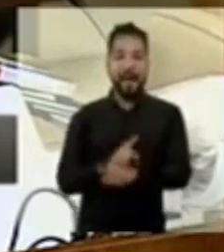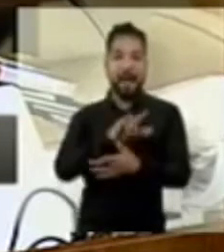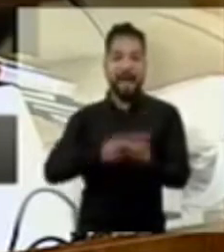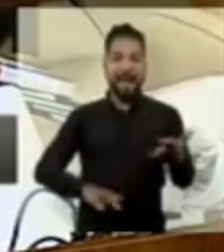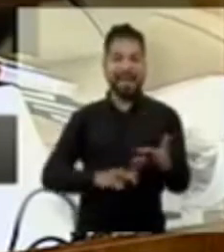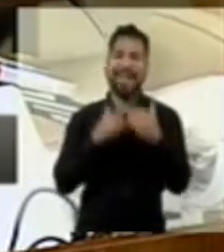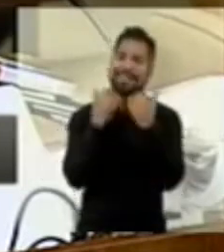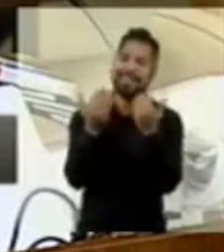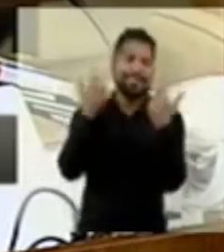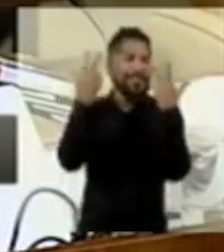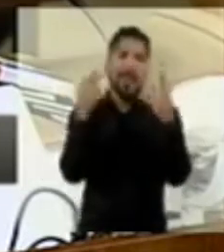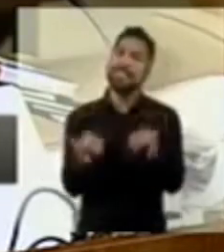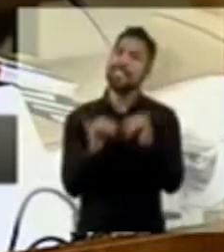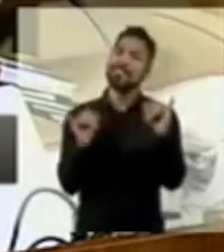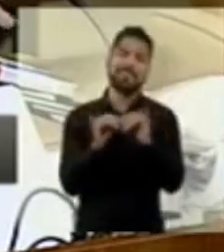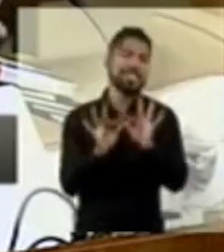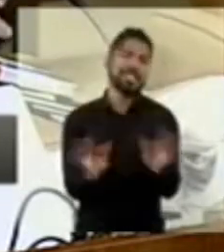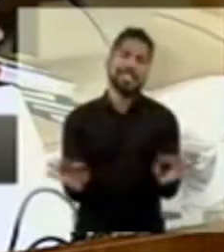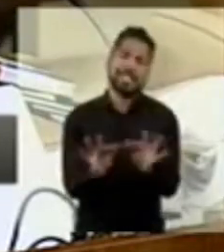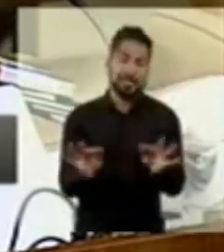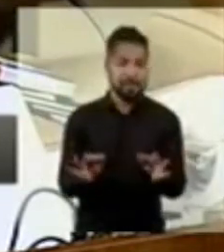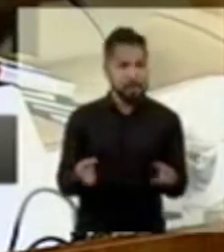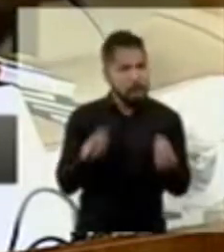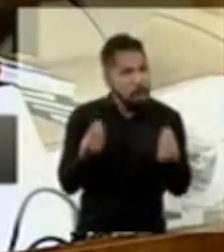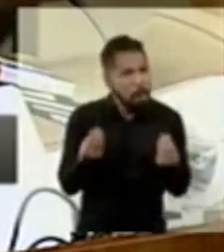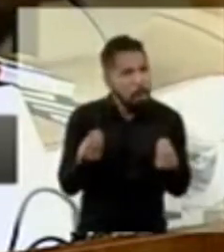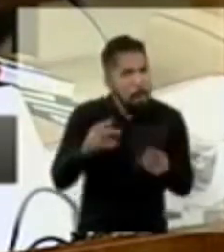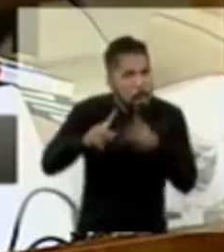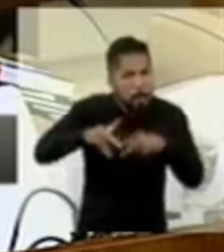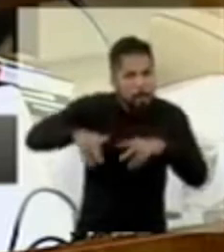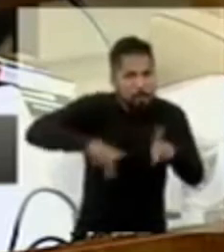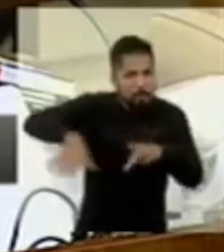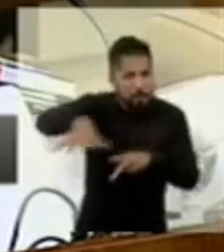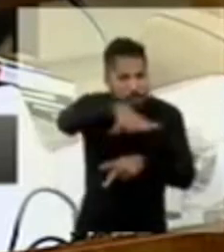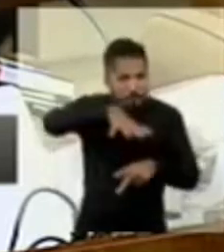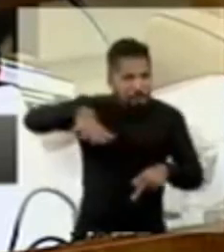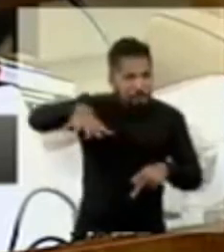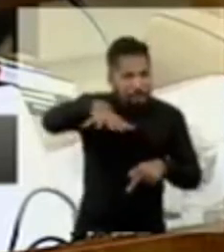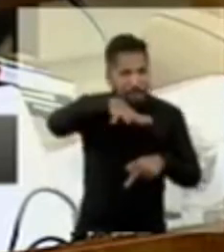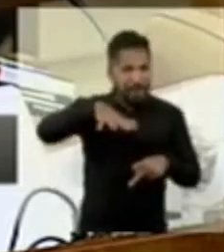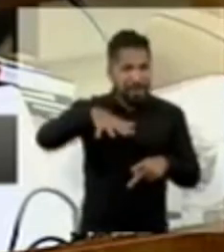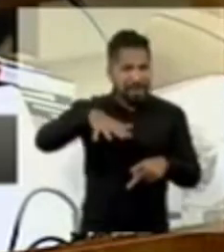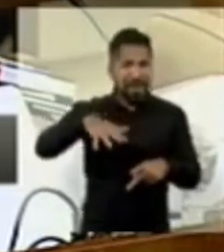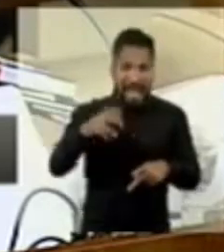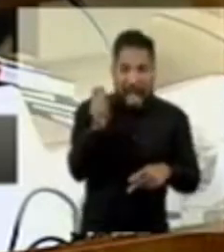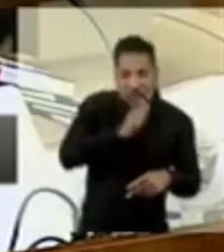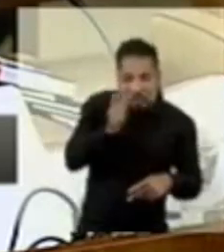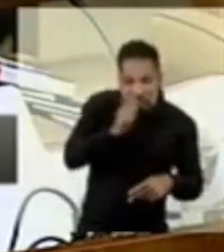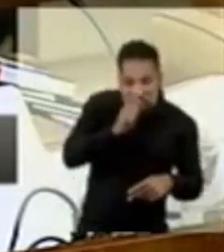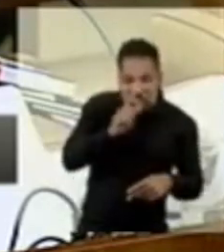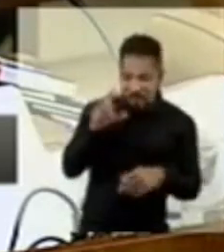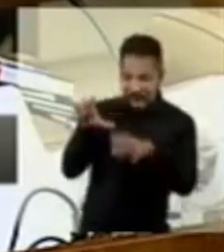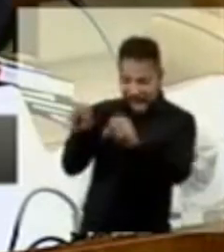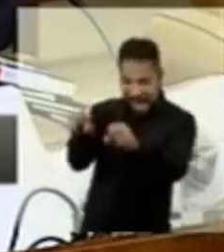crime violento é esse o povo que se quer colocar na rua para deixar o lugar ocupado pelos meninos da maconha